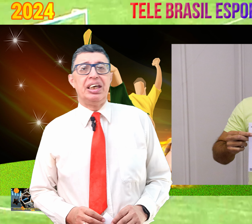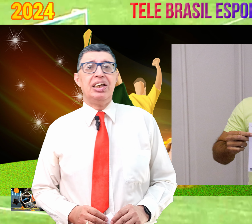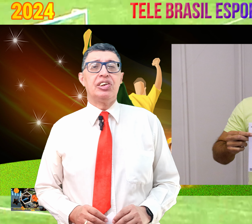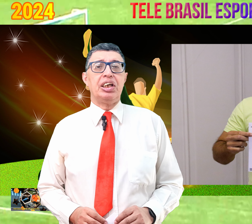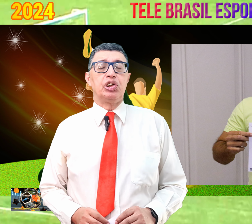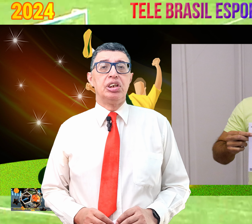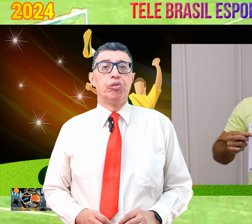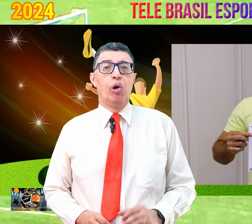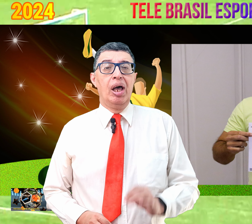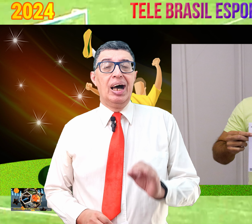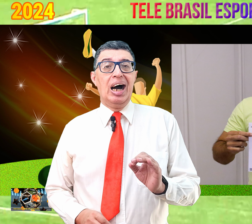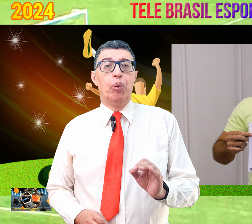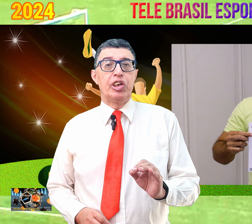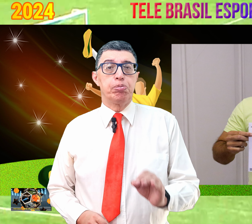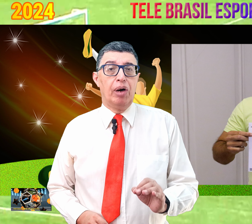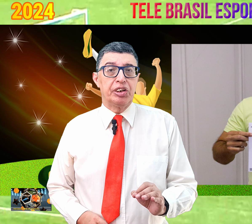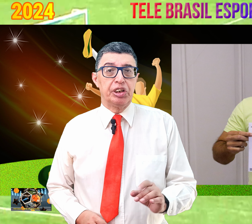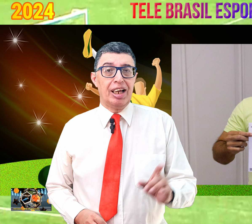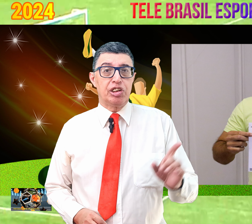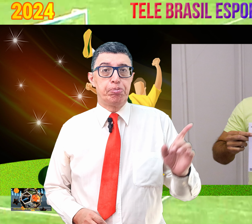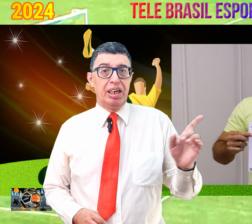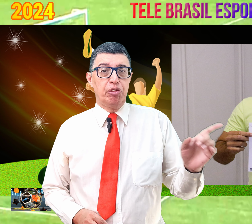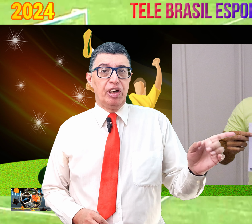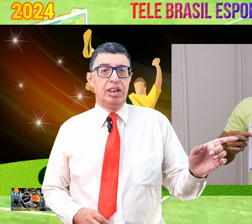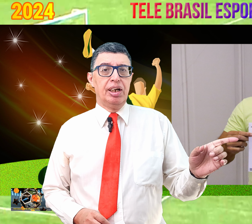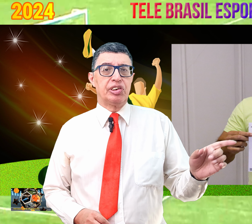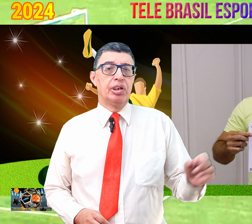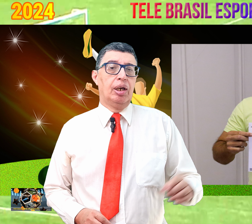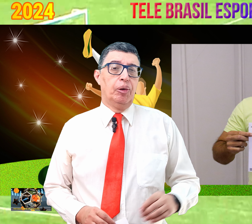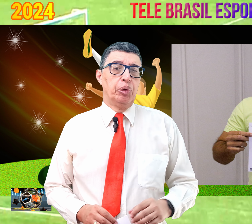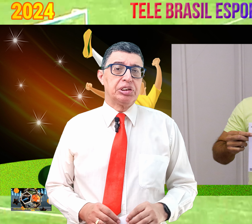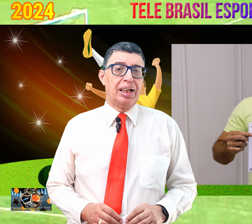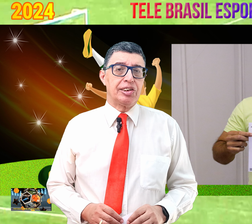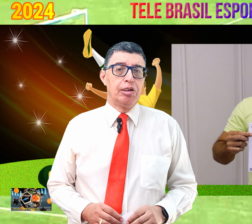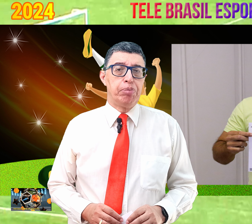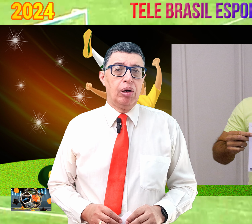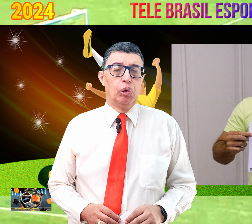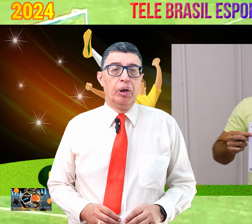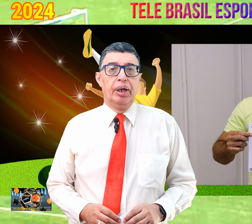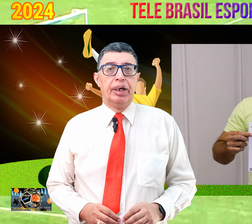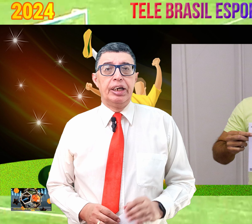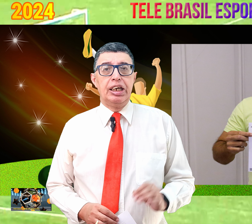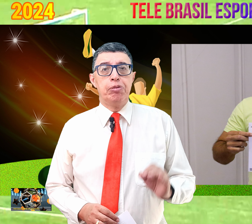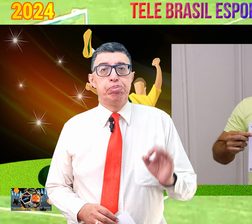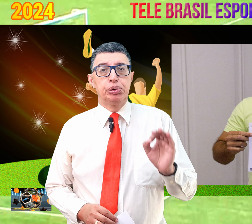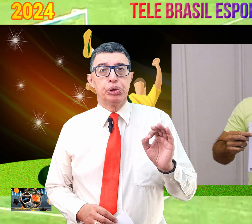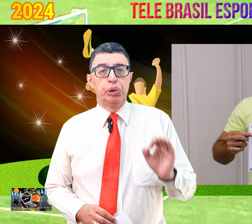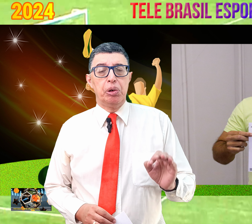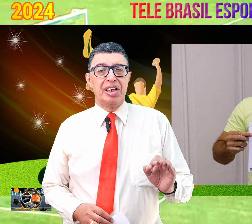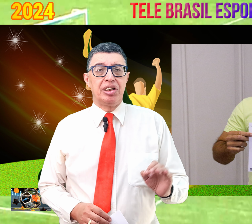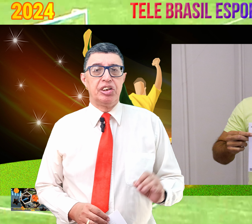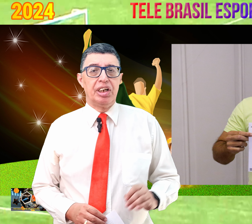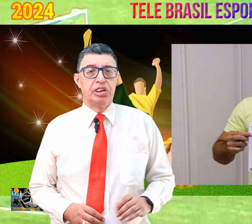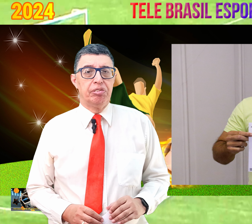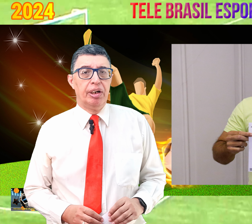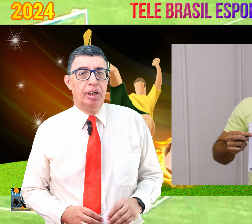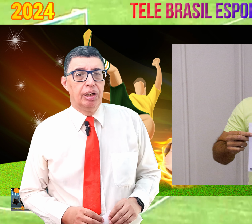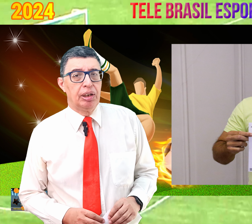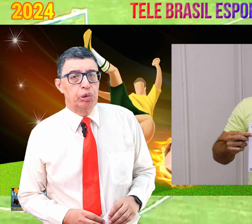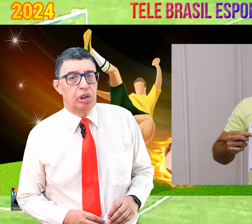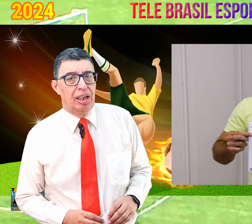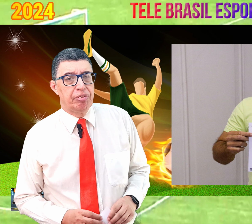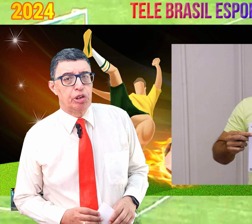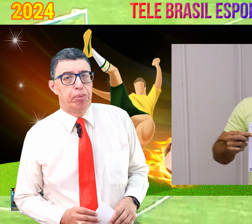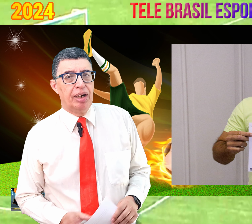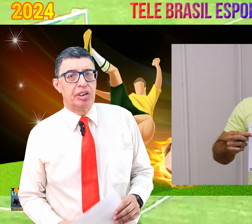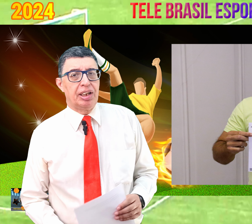de incentivo ao esporte das periferias. O estado de São Paulo impulsionou essa iniciativa que